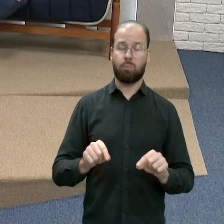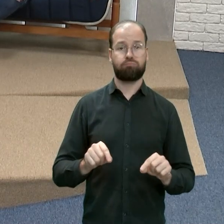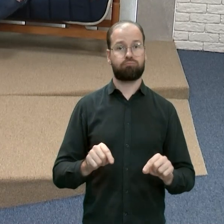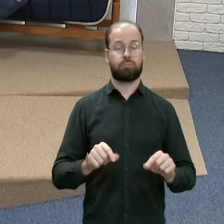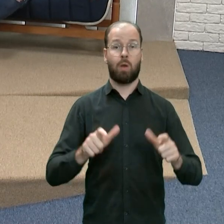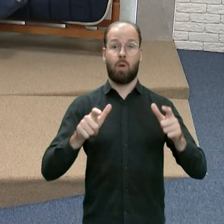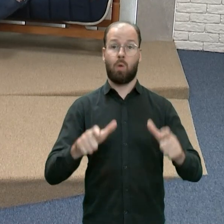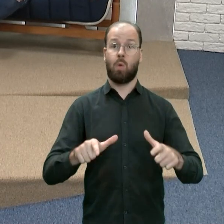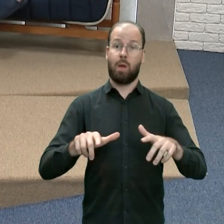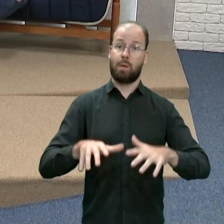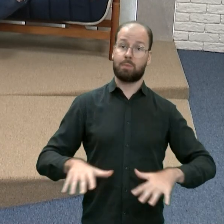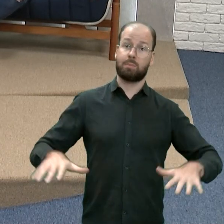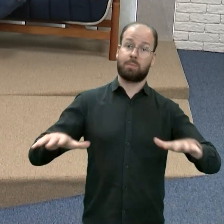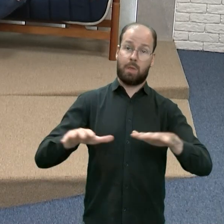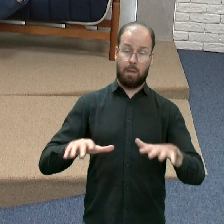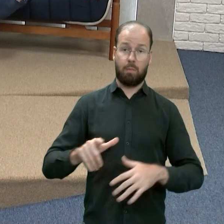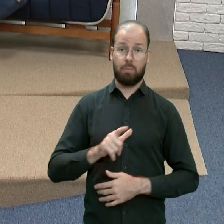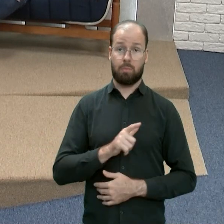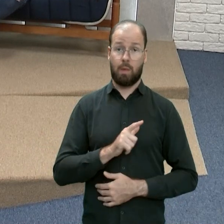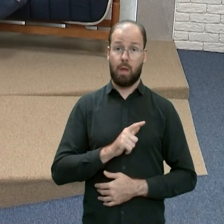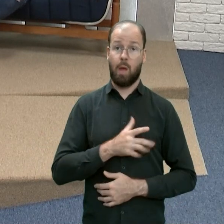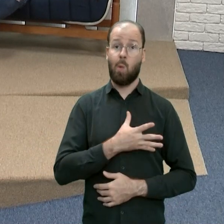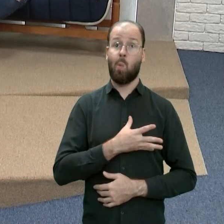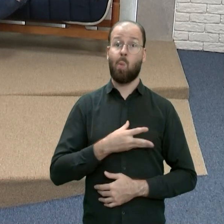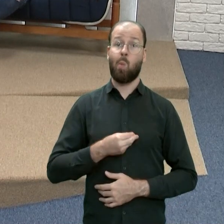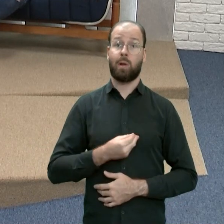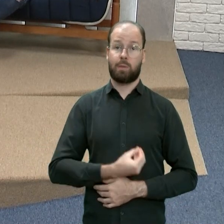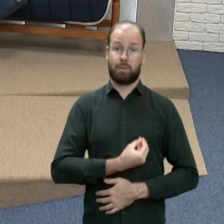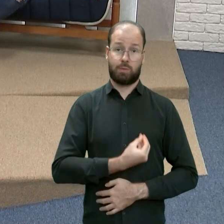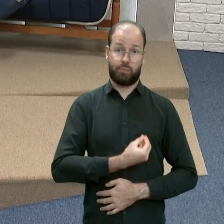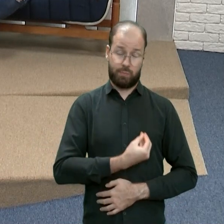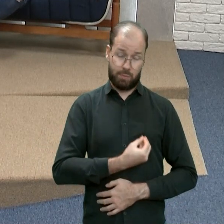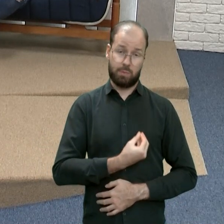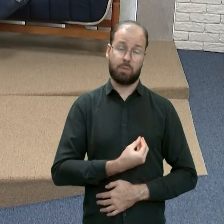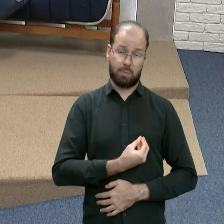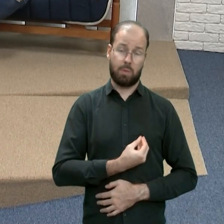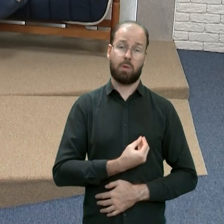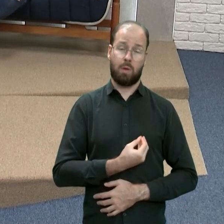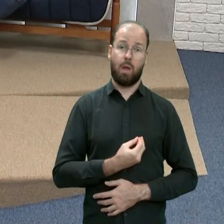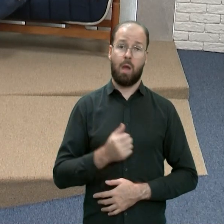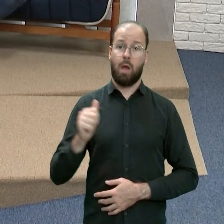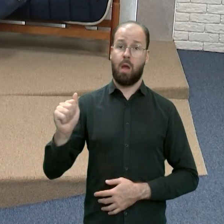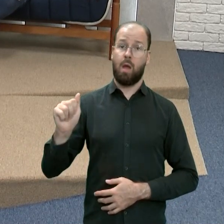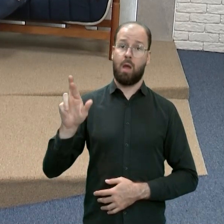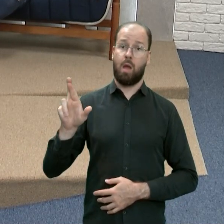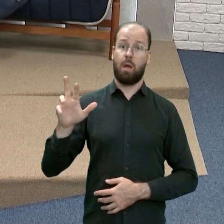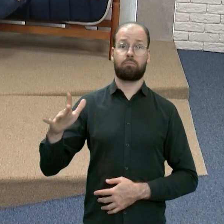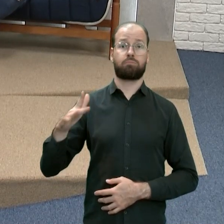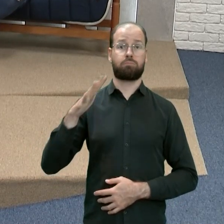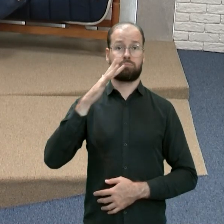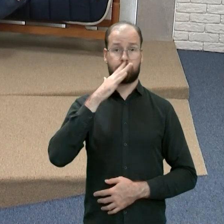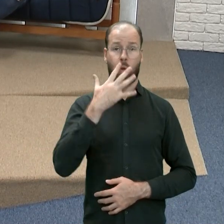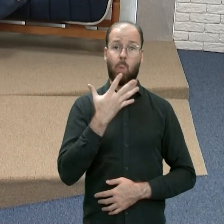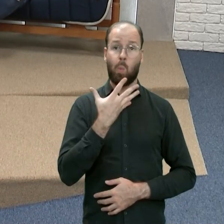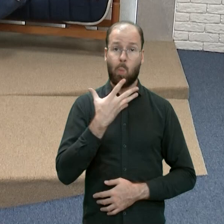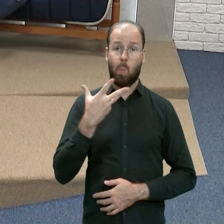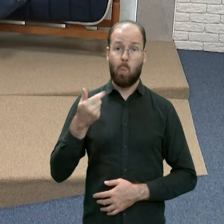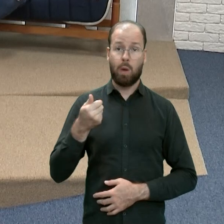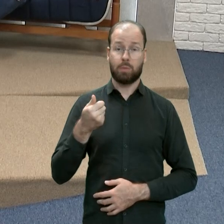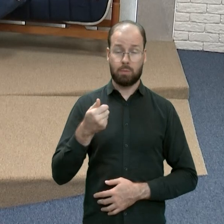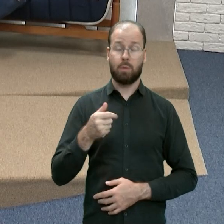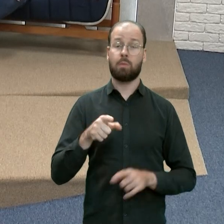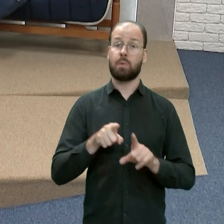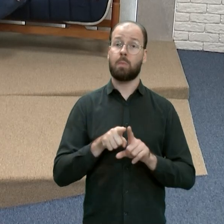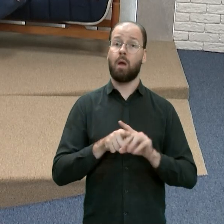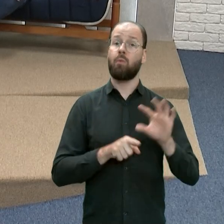espaço onde tem essa qualidade de vida, essa qualidade de ar para a gente respirar e pensar também num futuro não muito